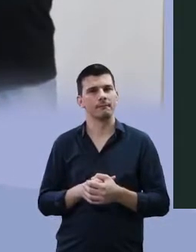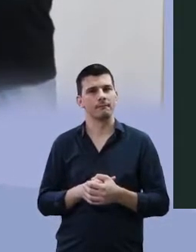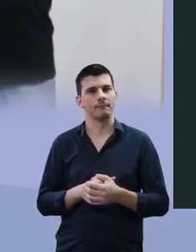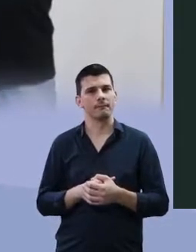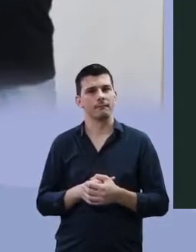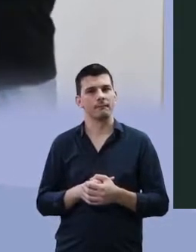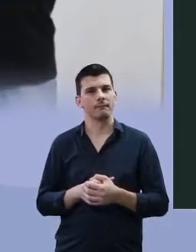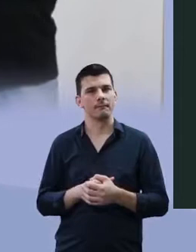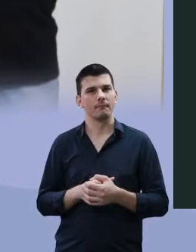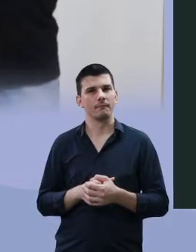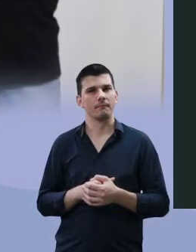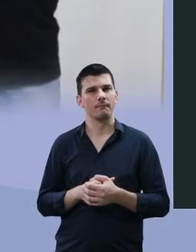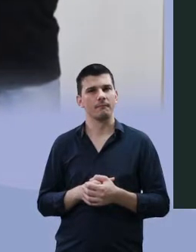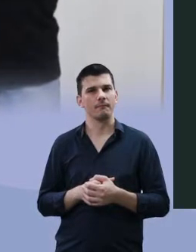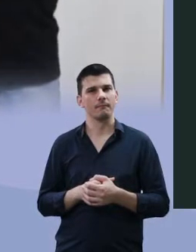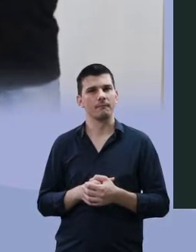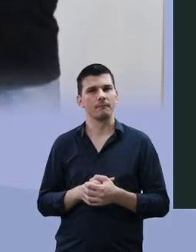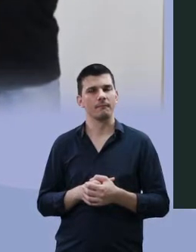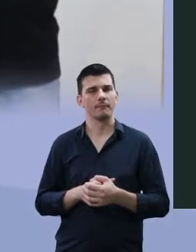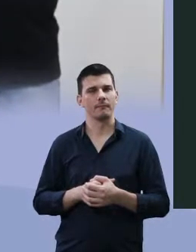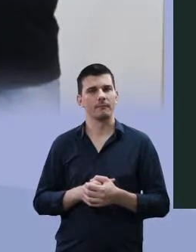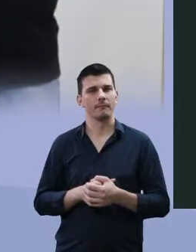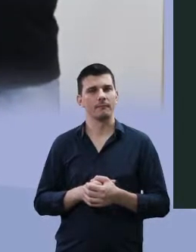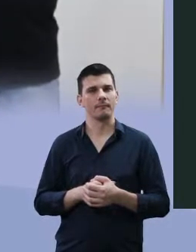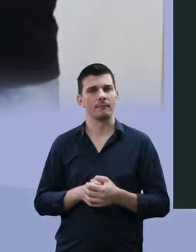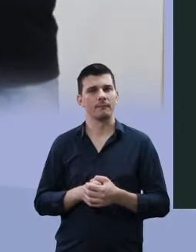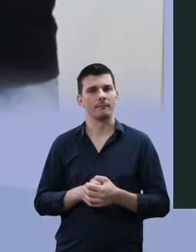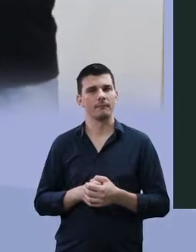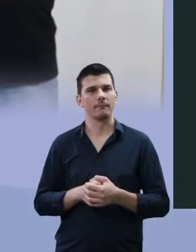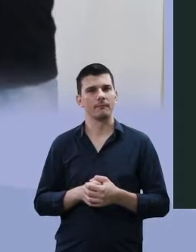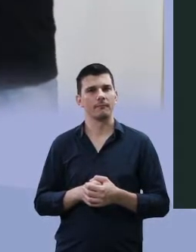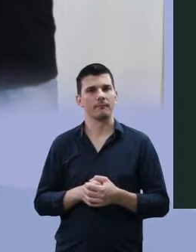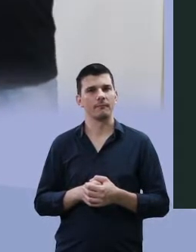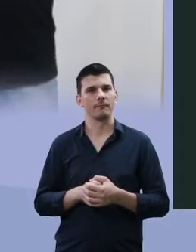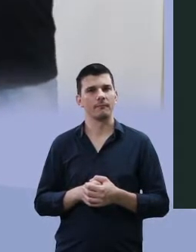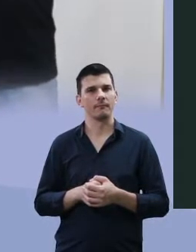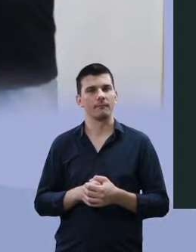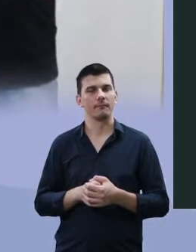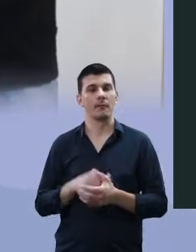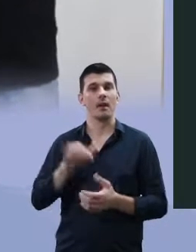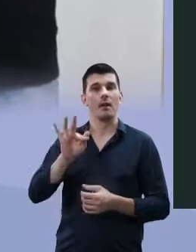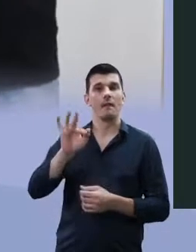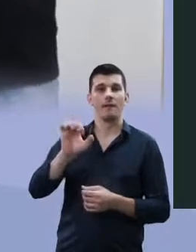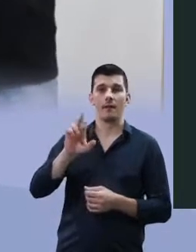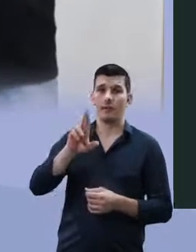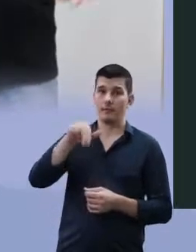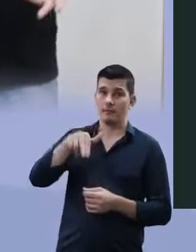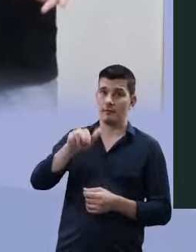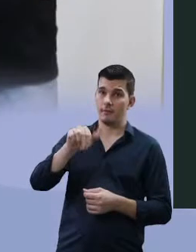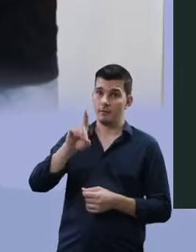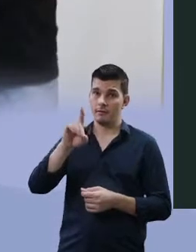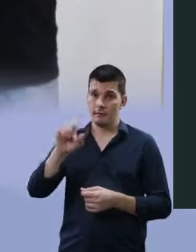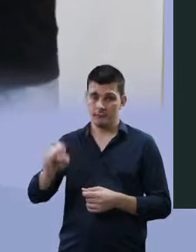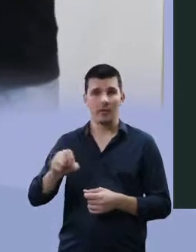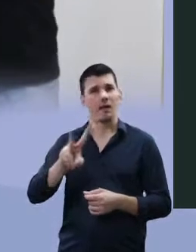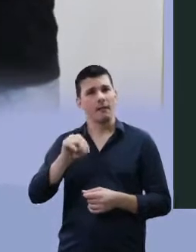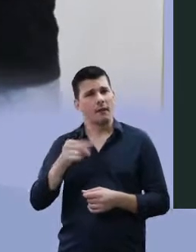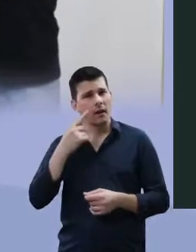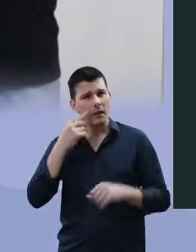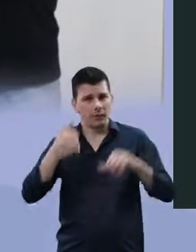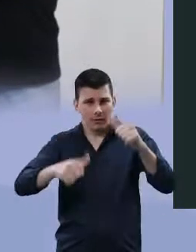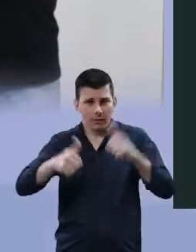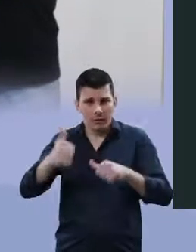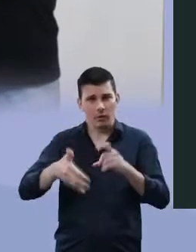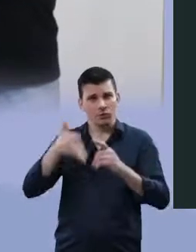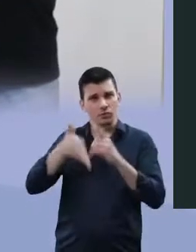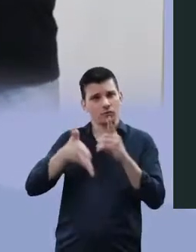ele vai analisar o discurso da democracia racial e vai dizer o seguinte, cara, isso também não existe isso. Então ele concorda com o